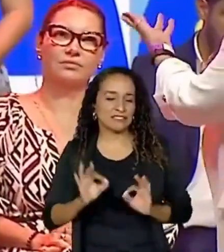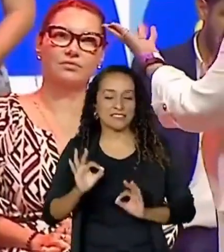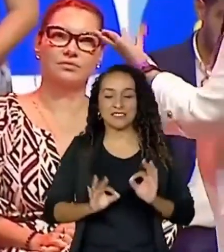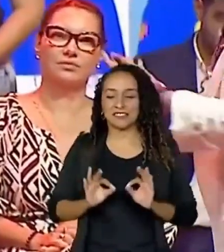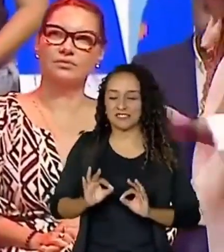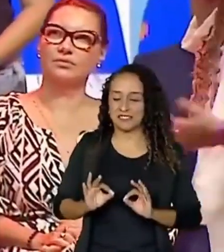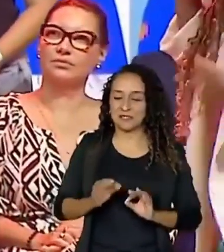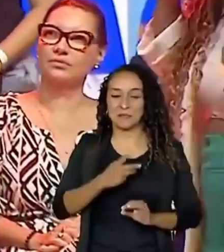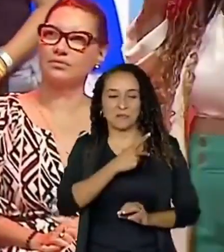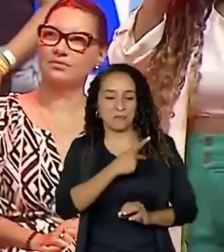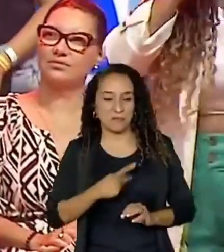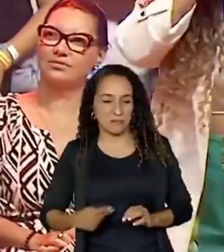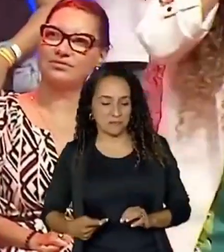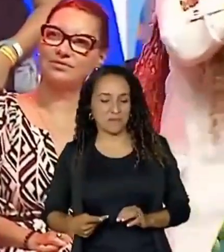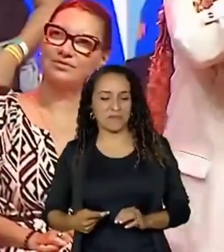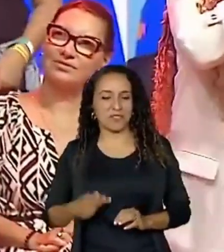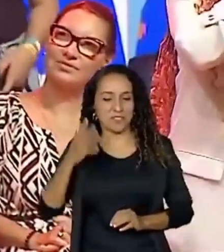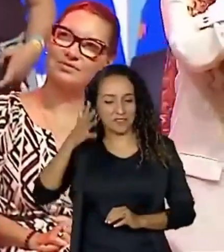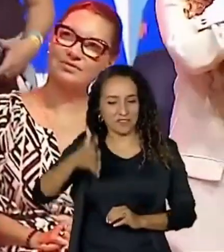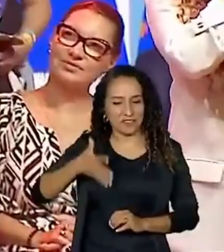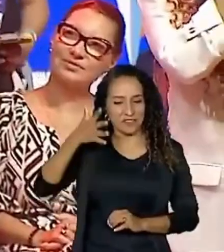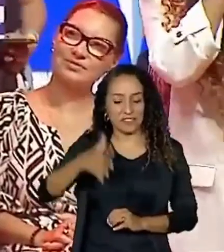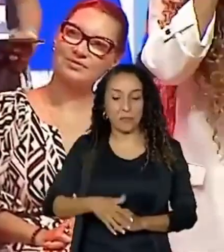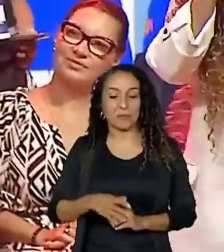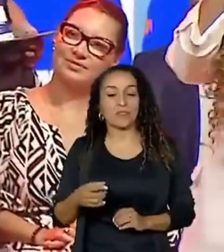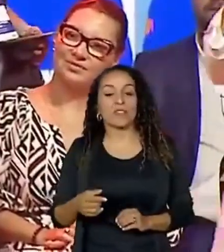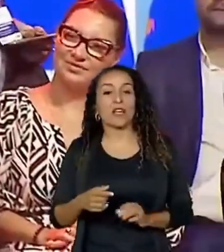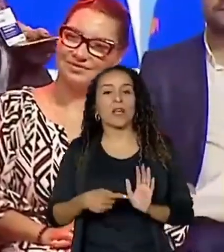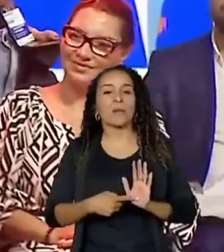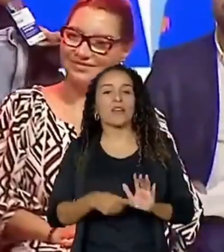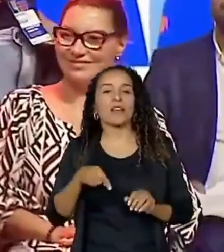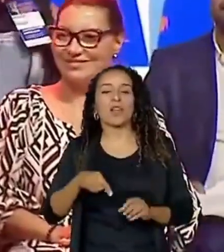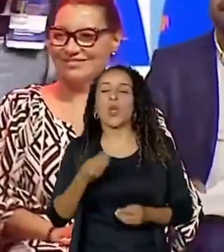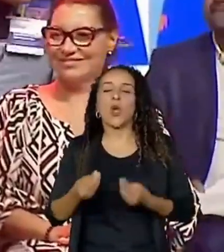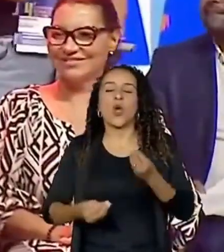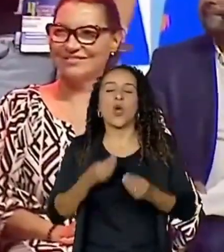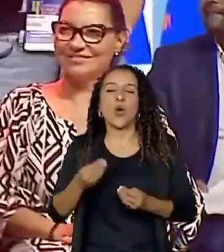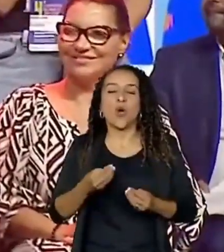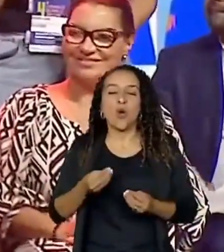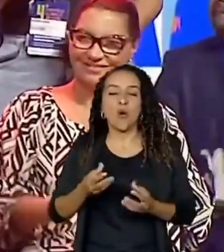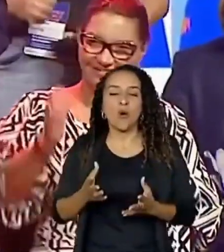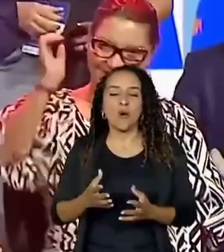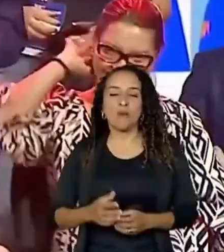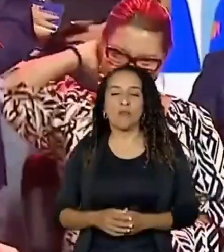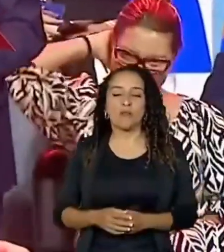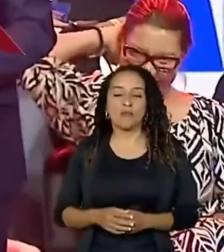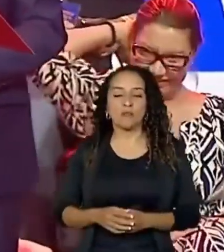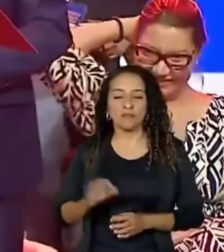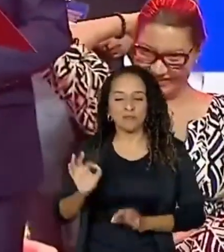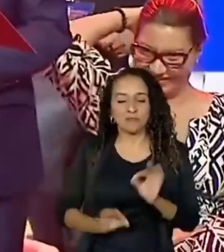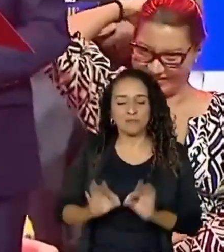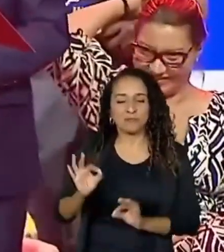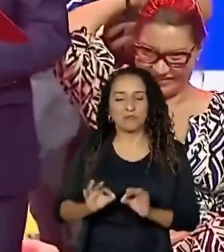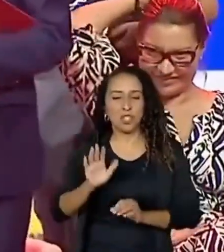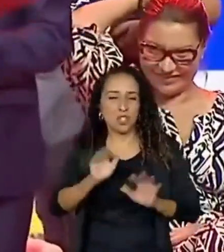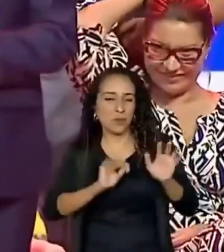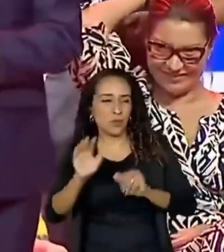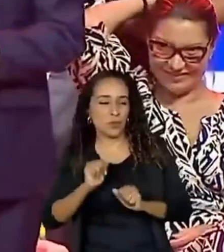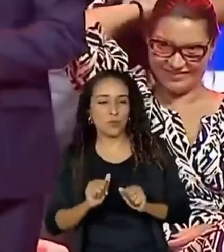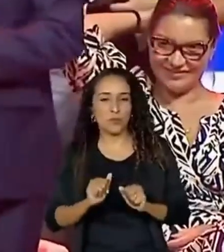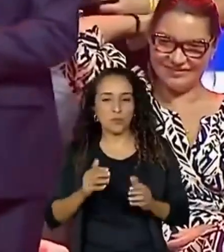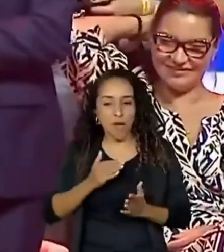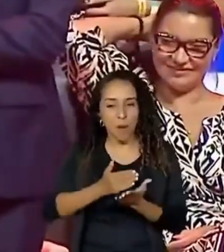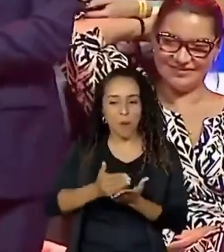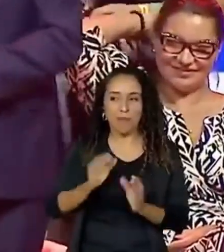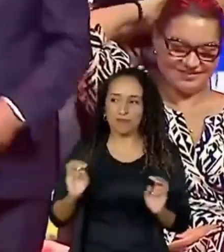o nosso presidente falar. A gente quer mostrar aqui como que foi o aquecimento para poder chamar todo mundo para a gente começar esse evento. Como